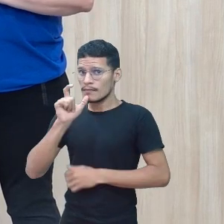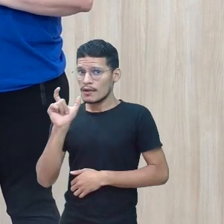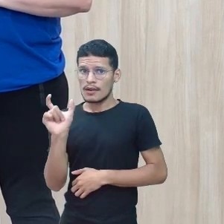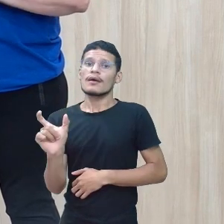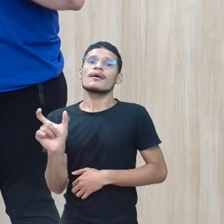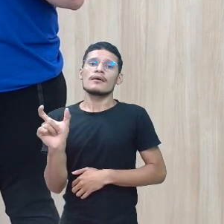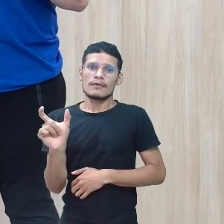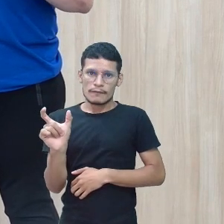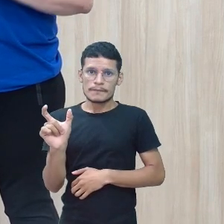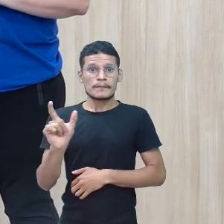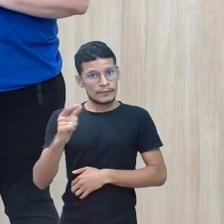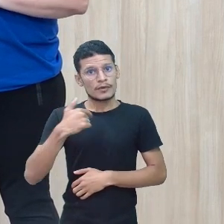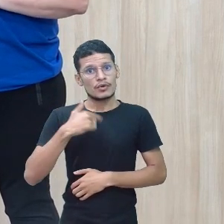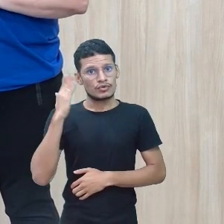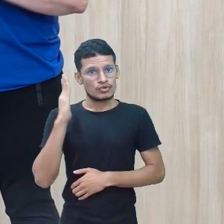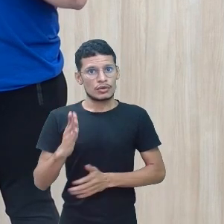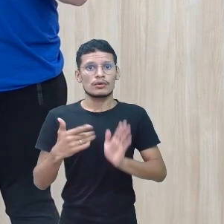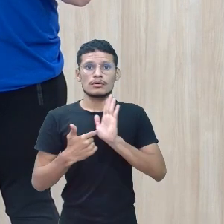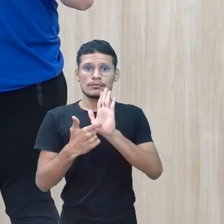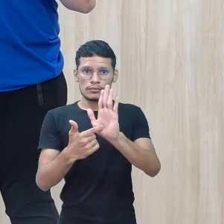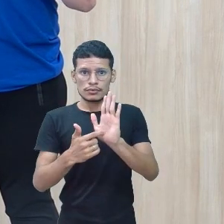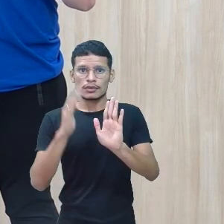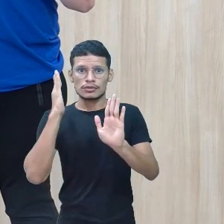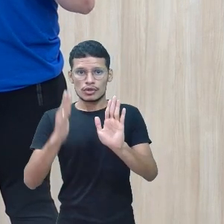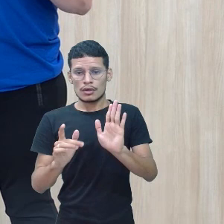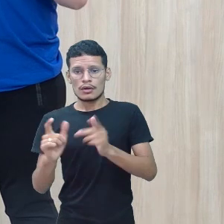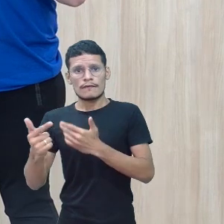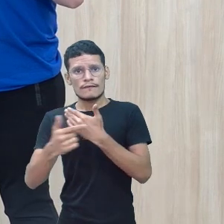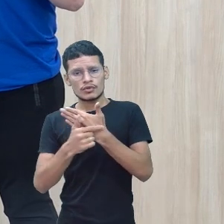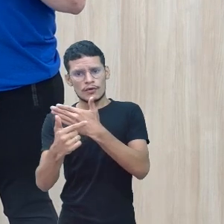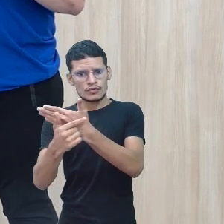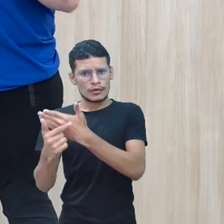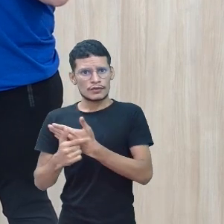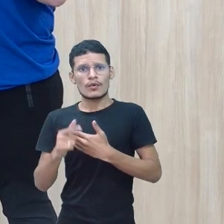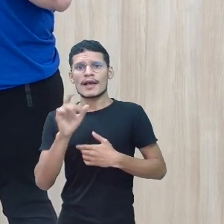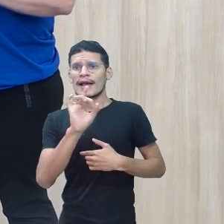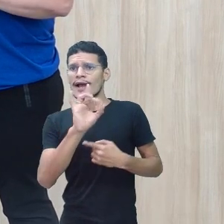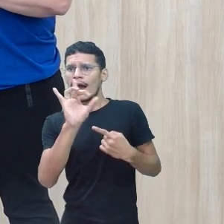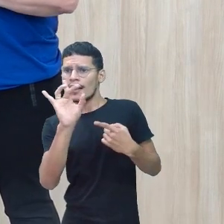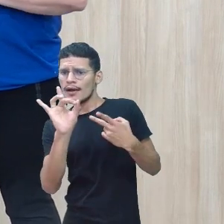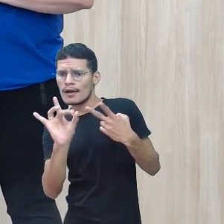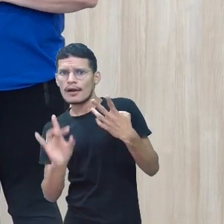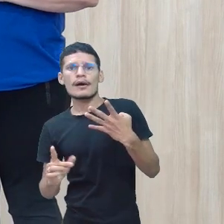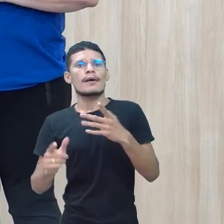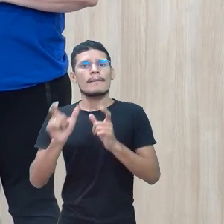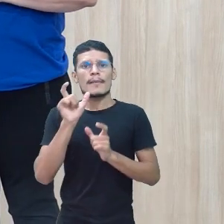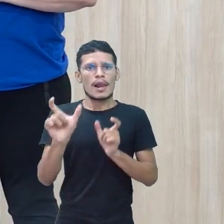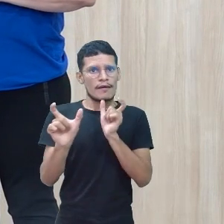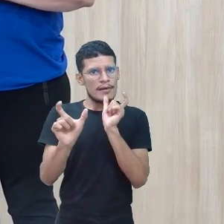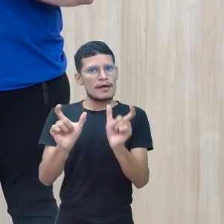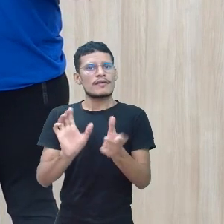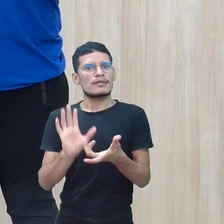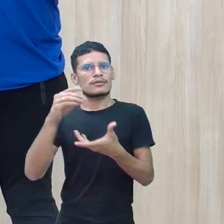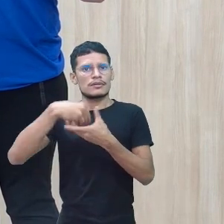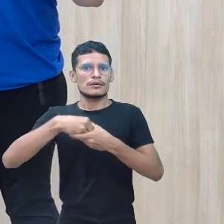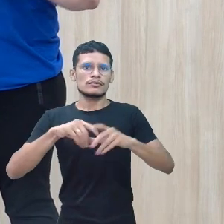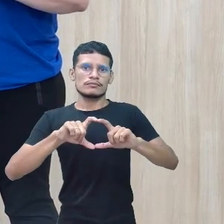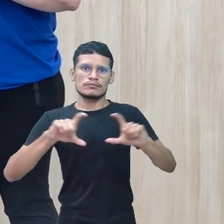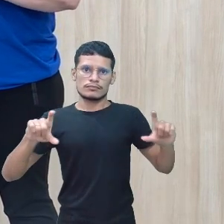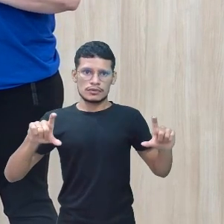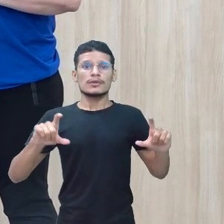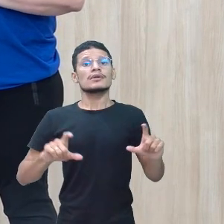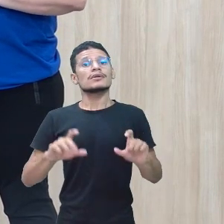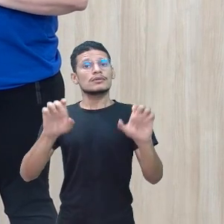da palavra. Eu mostrei para vocês a função de cada palavra dentro de uma oração. E a